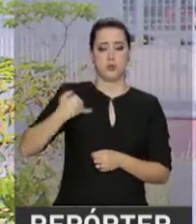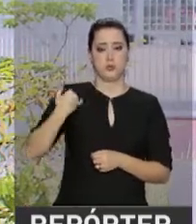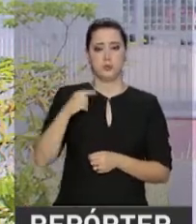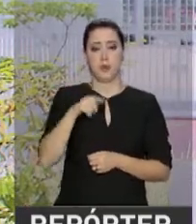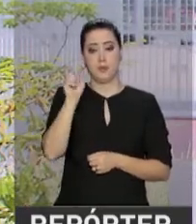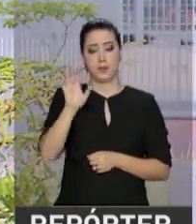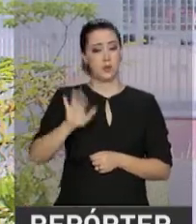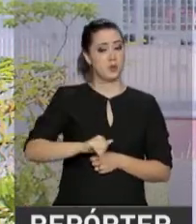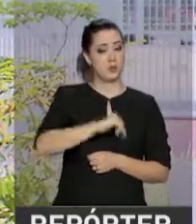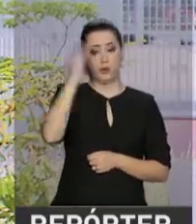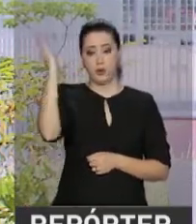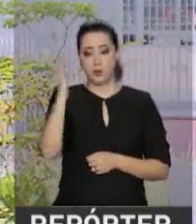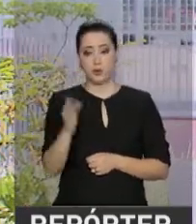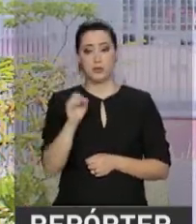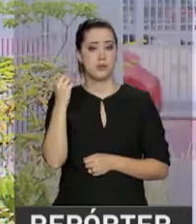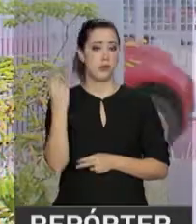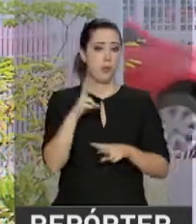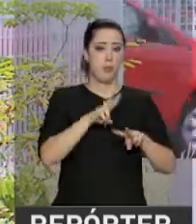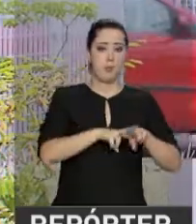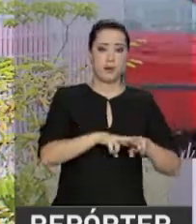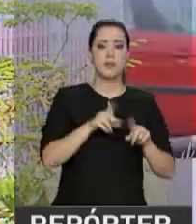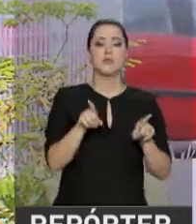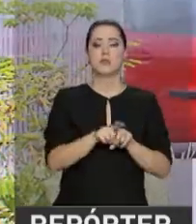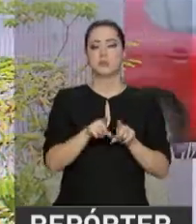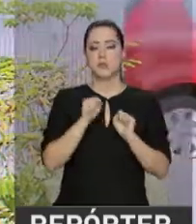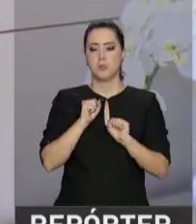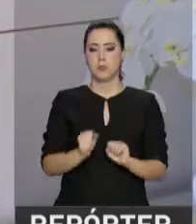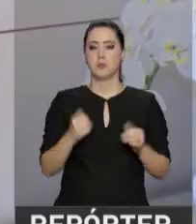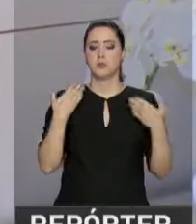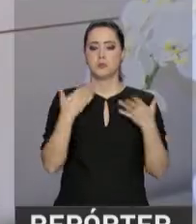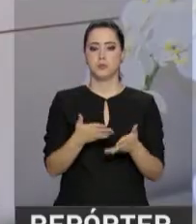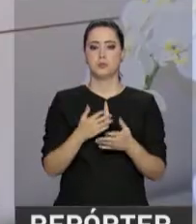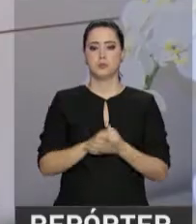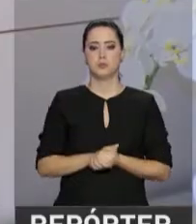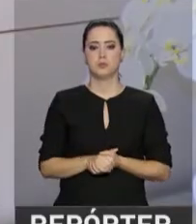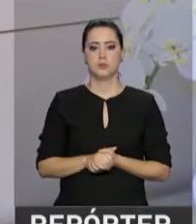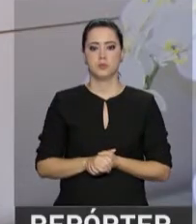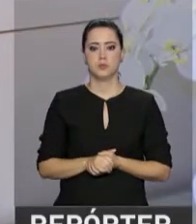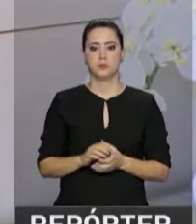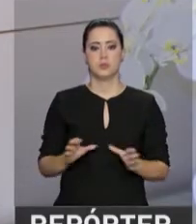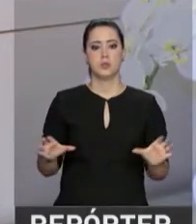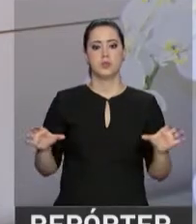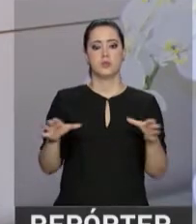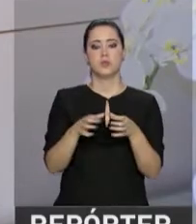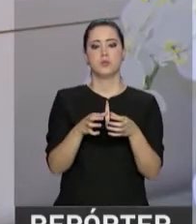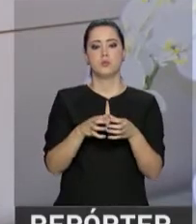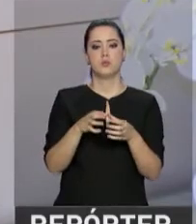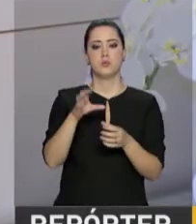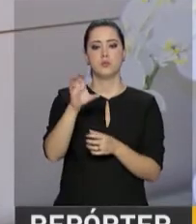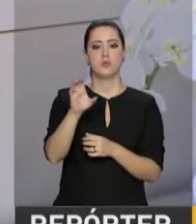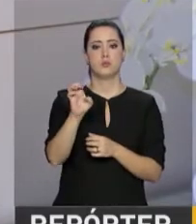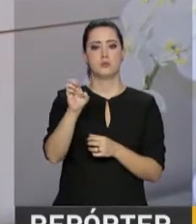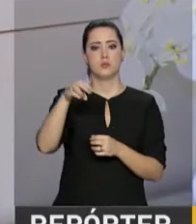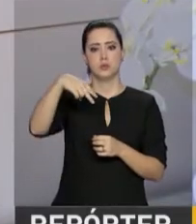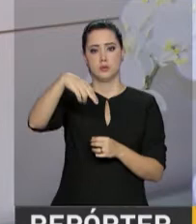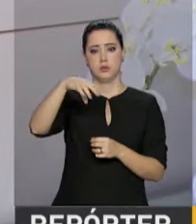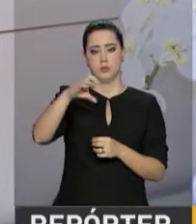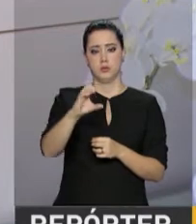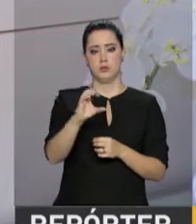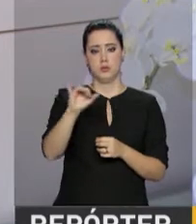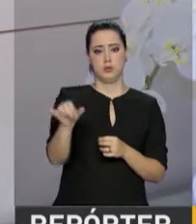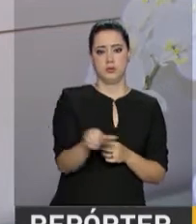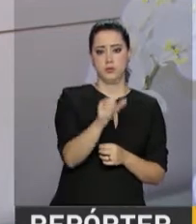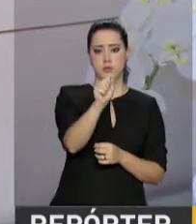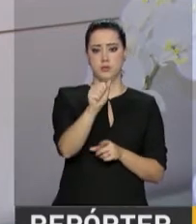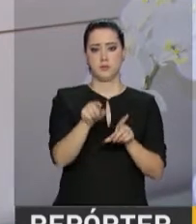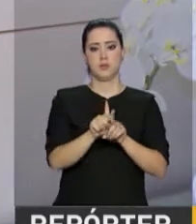pessoas privadas de liberdade também podem participar esse público vem seja ele tem uma trajetória é